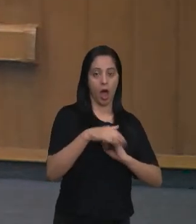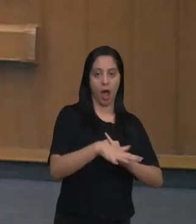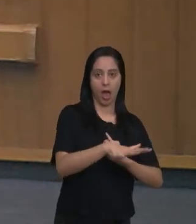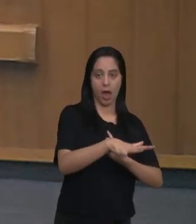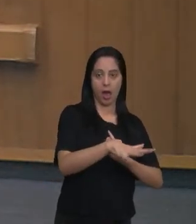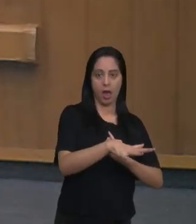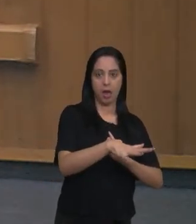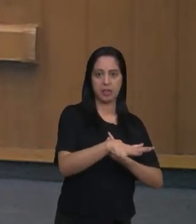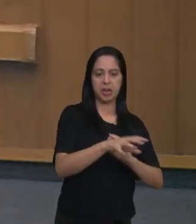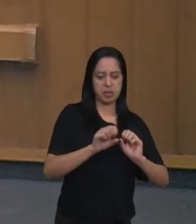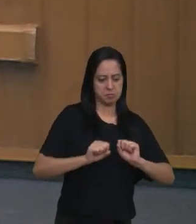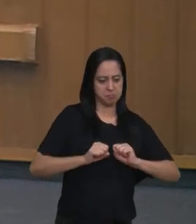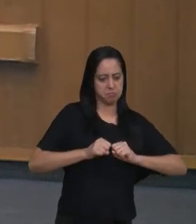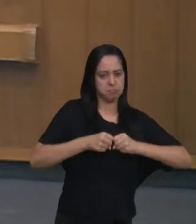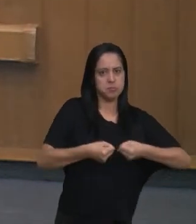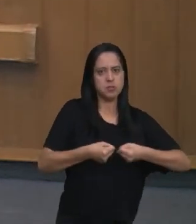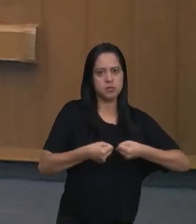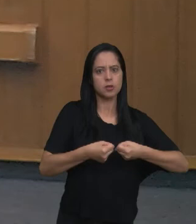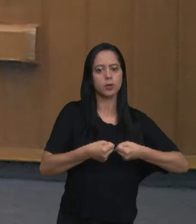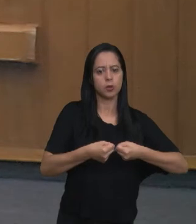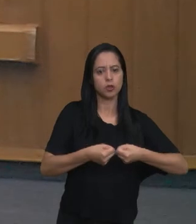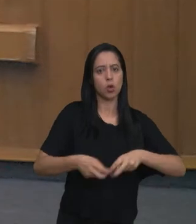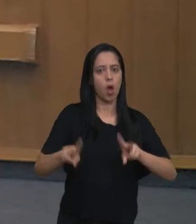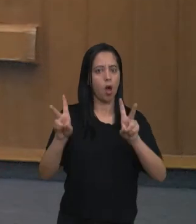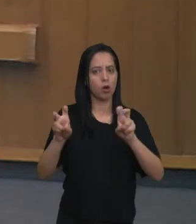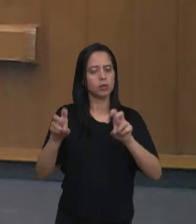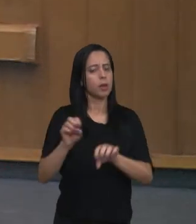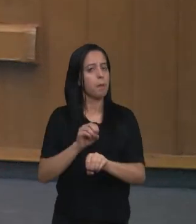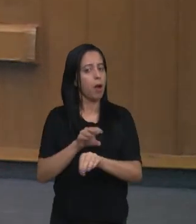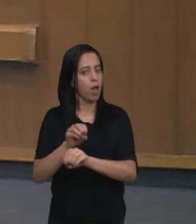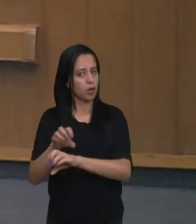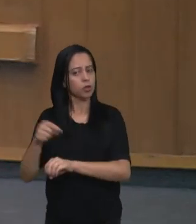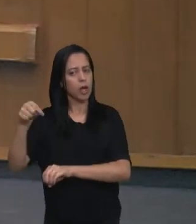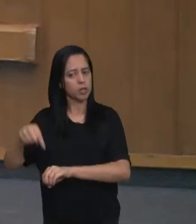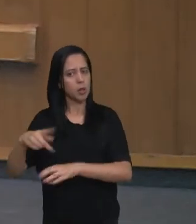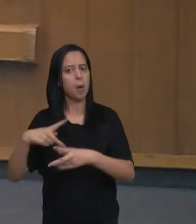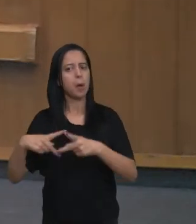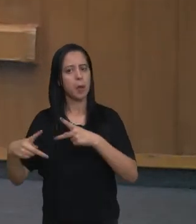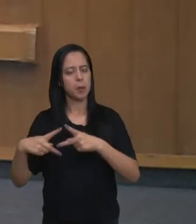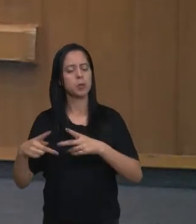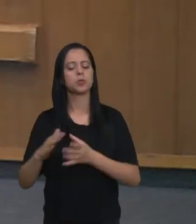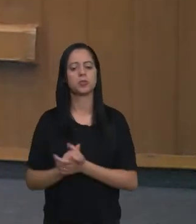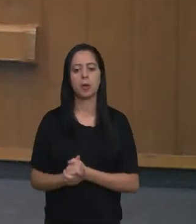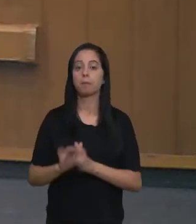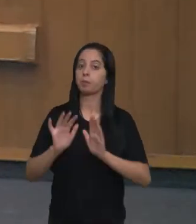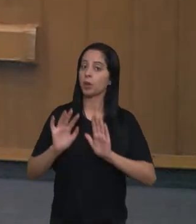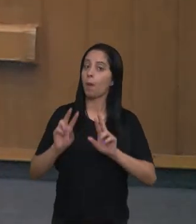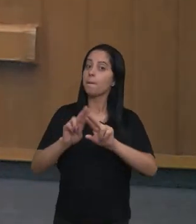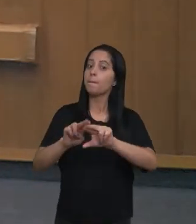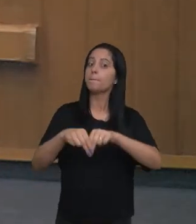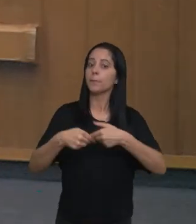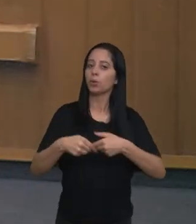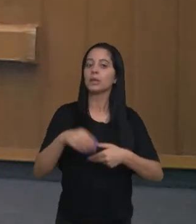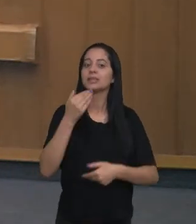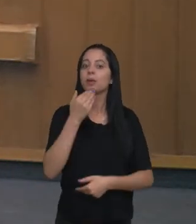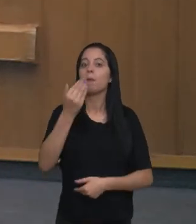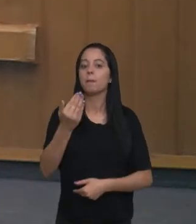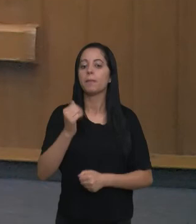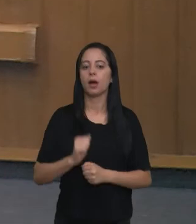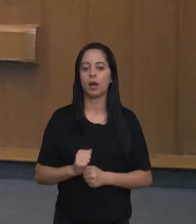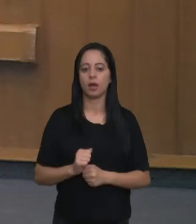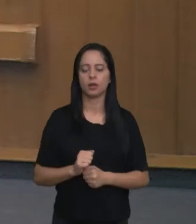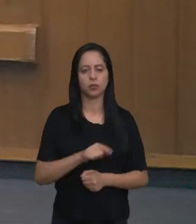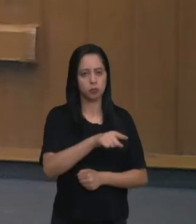gente fala das questões de educação para a nossa cidade. Então, por meio disso, eu venho pedir, então,